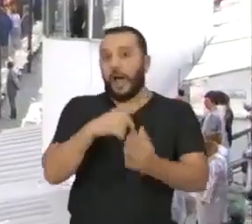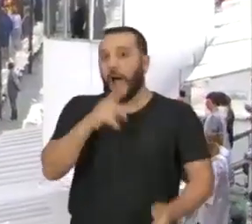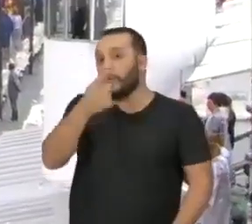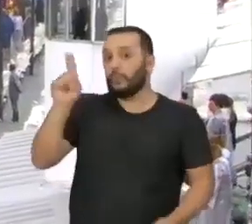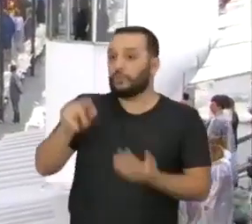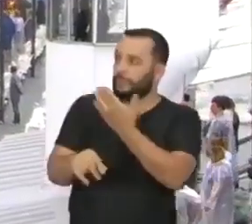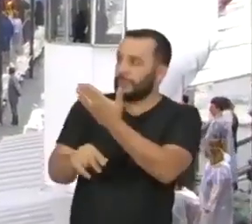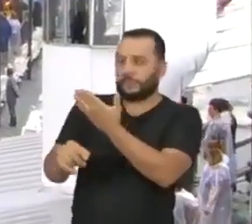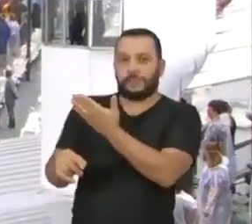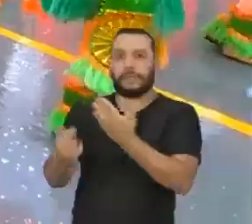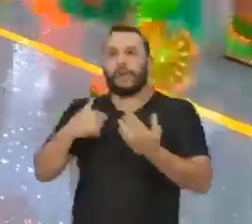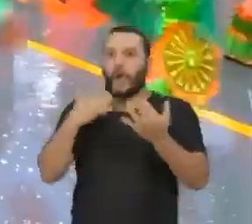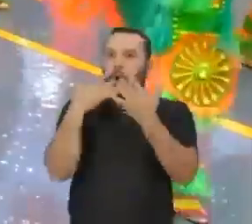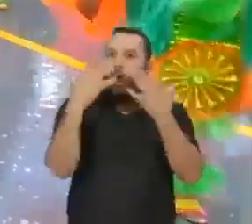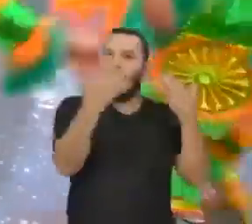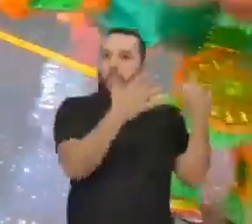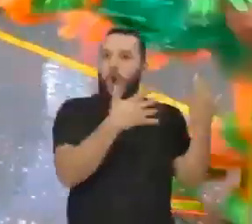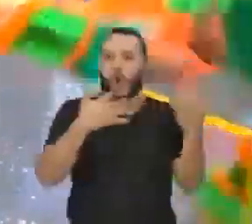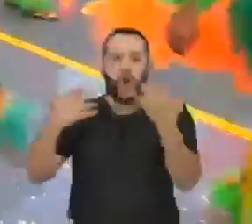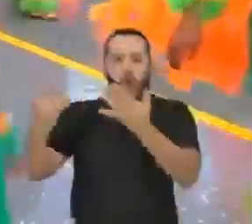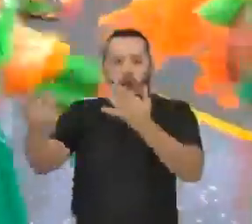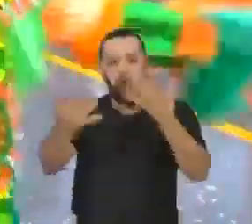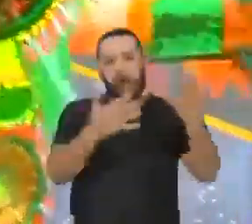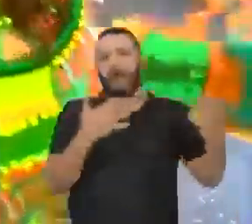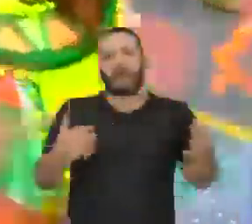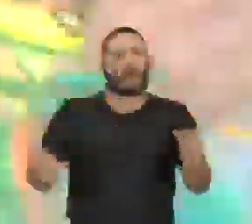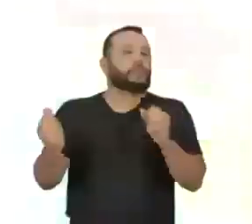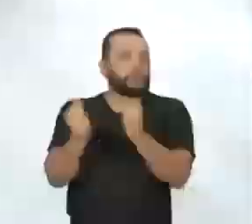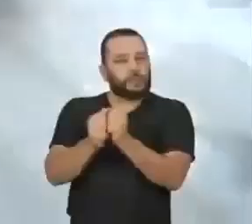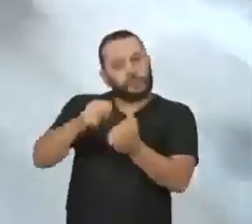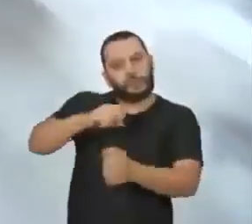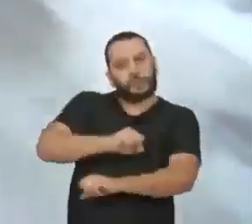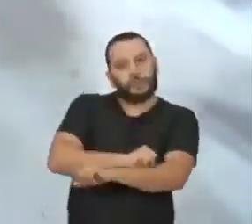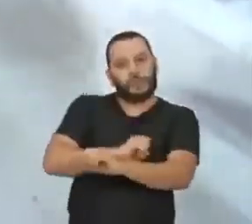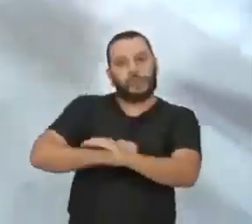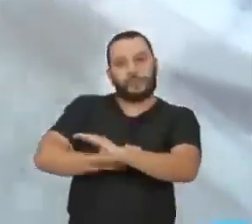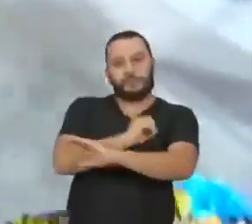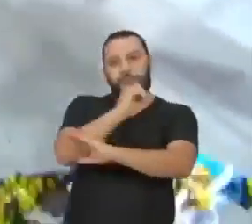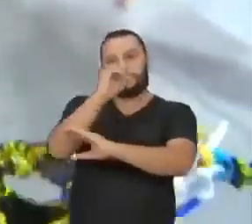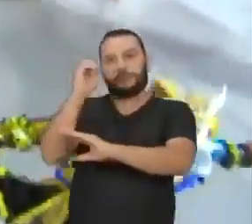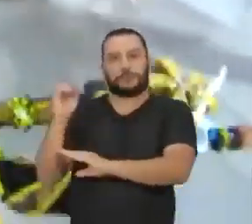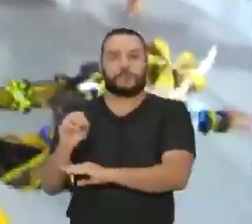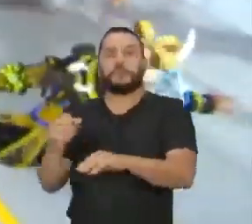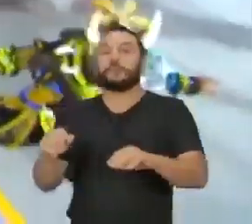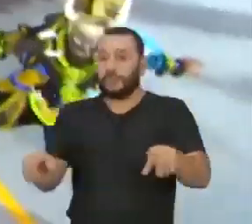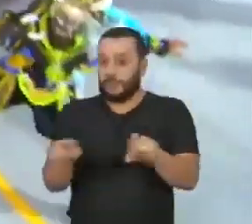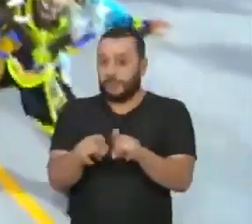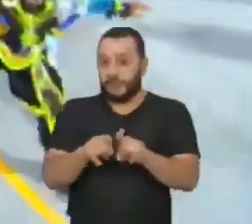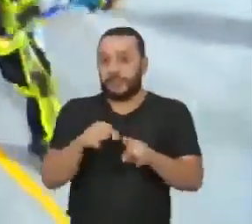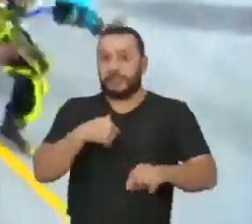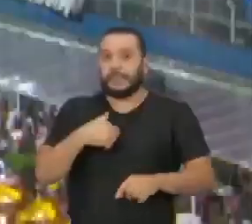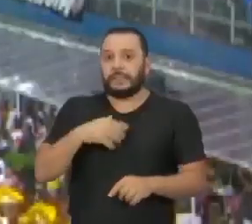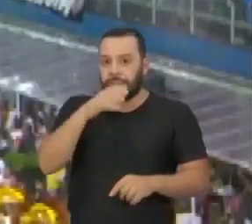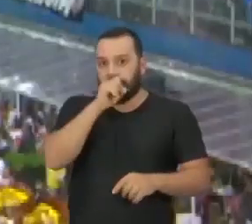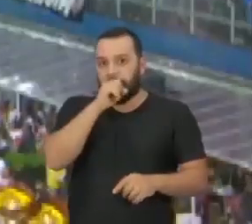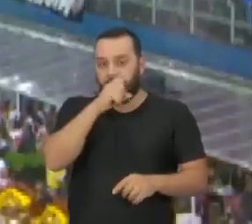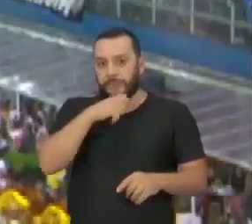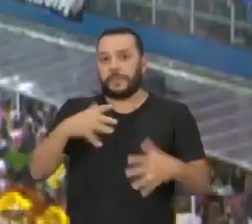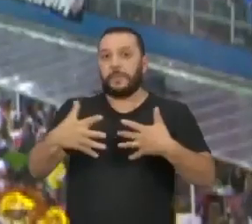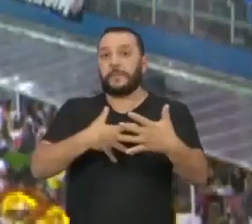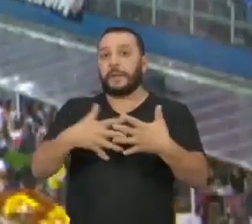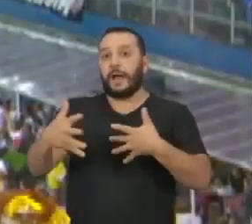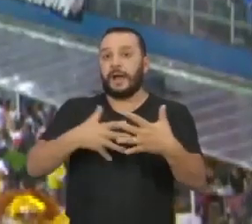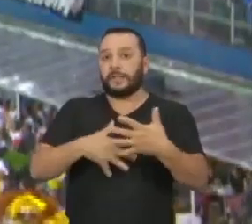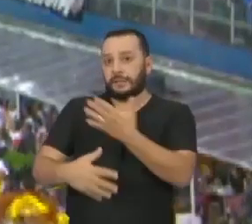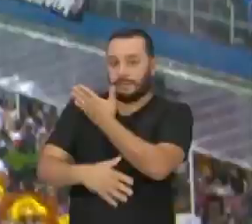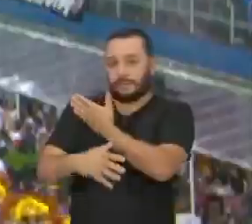escola investiu no colorido para brilhar junto com o amanhecer. No sábado, a Colorado do Brás abriu os trabalhos contando o mito